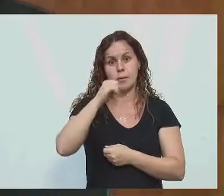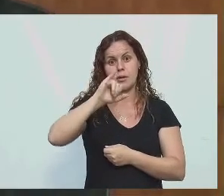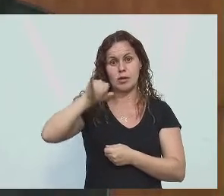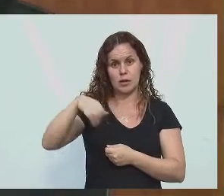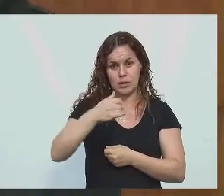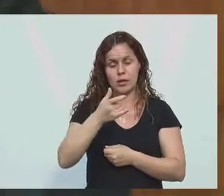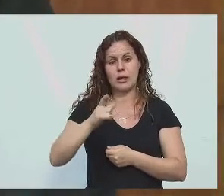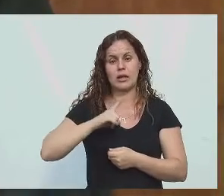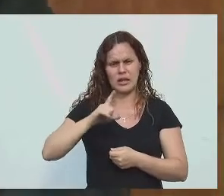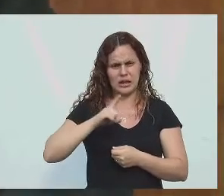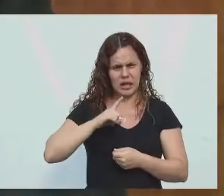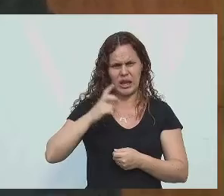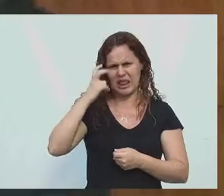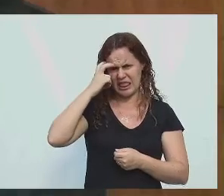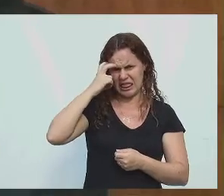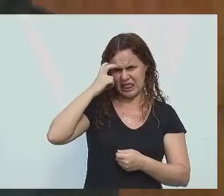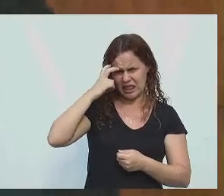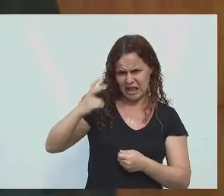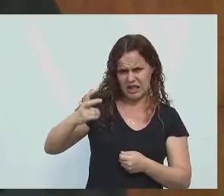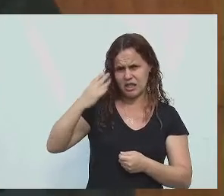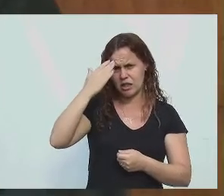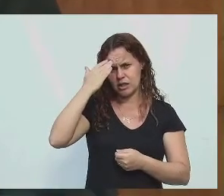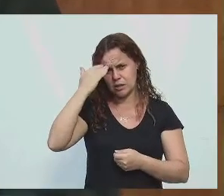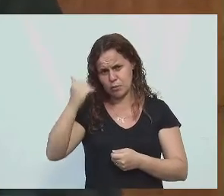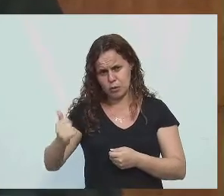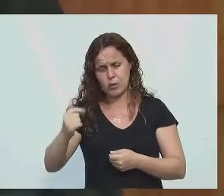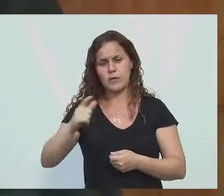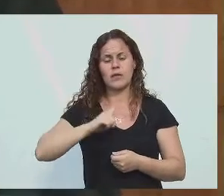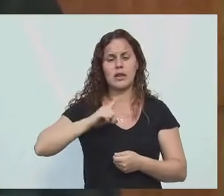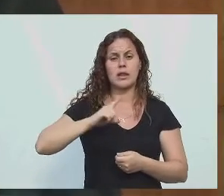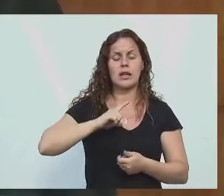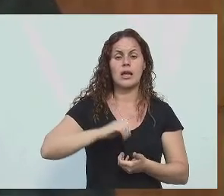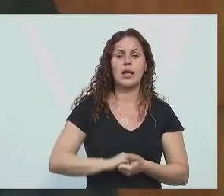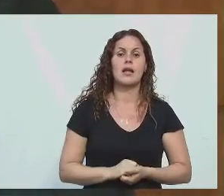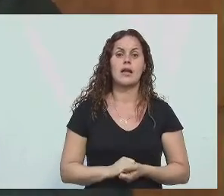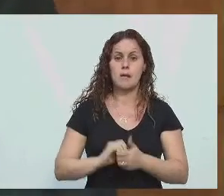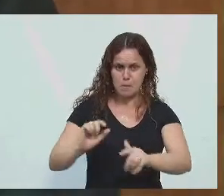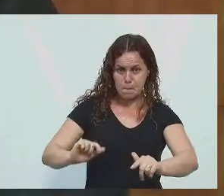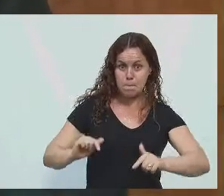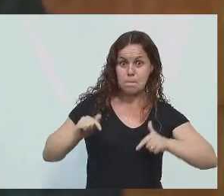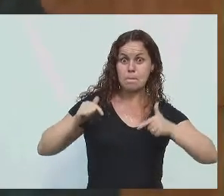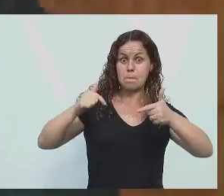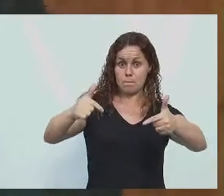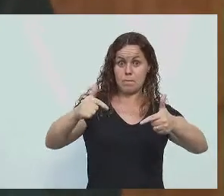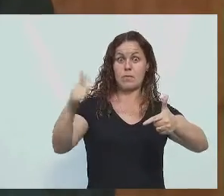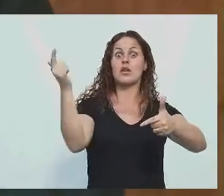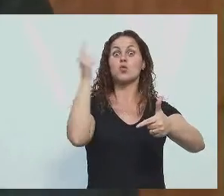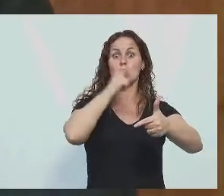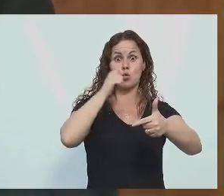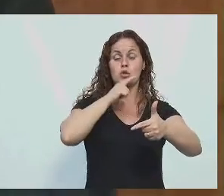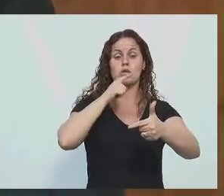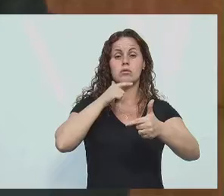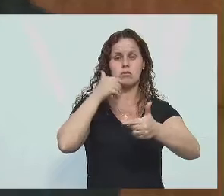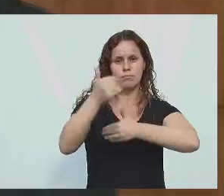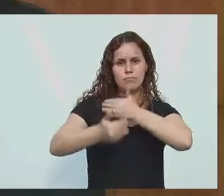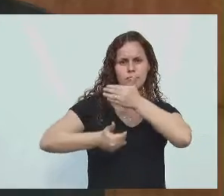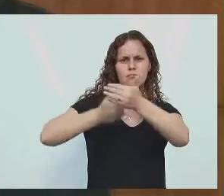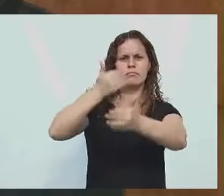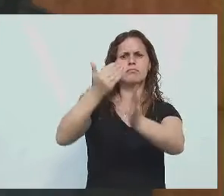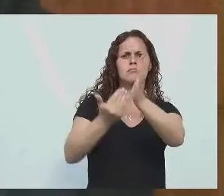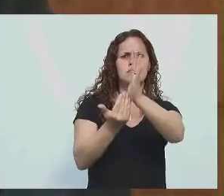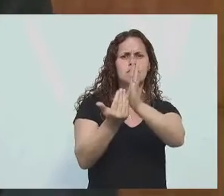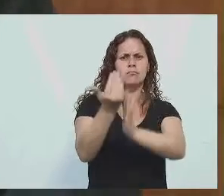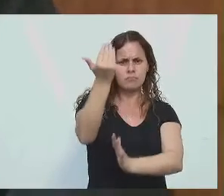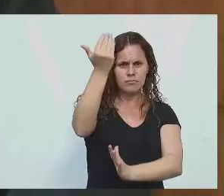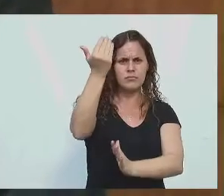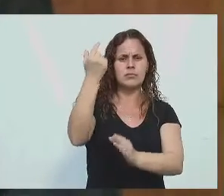vai ter que ter muita inteligência, muita sabedoria, muita eficiência para poder conduzir esse município pela situação que vai